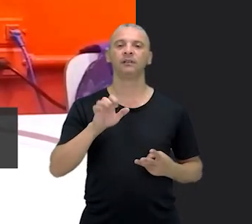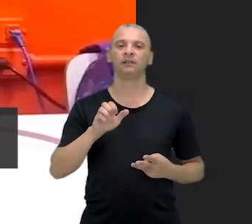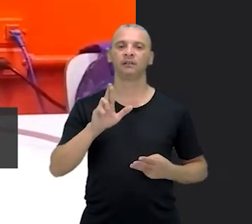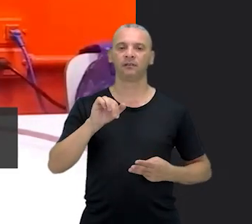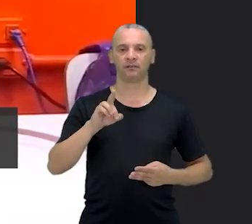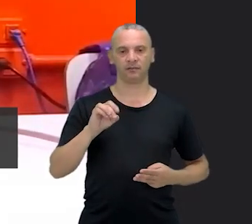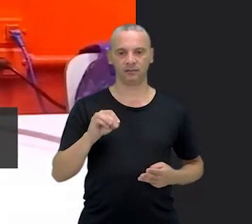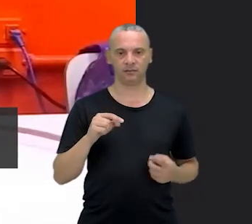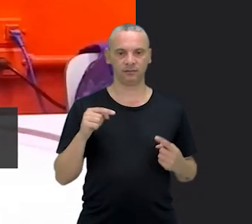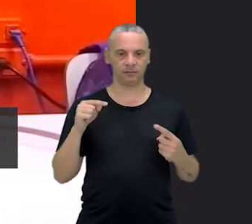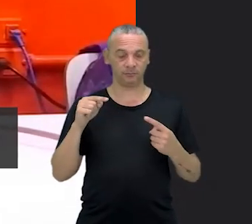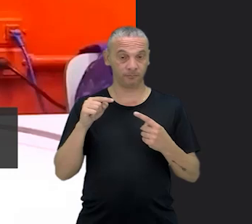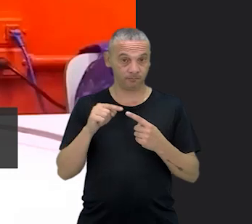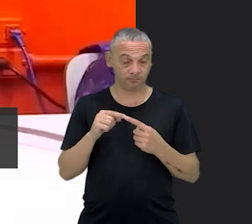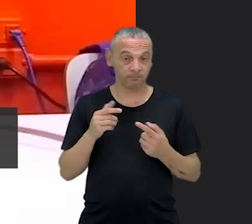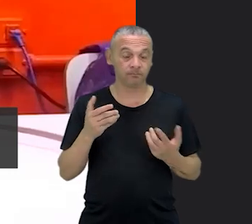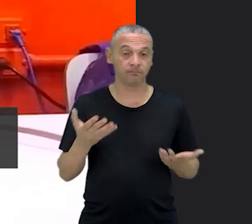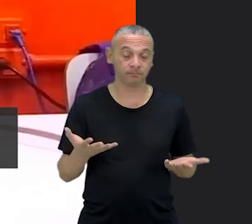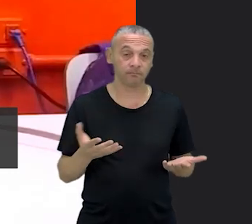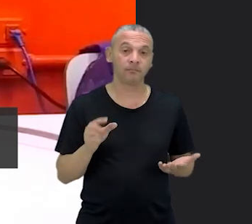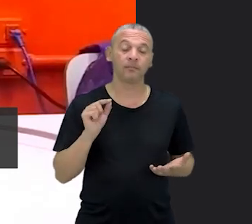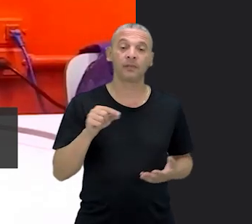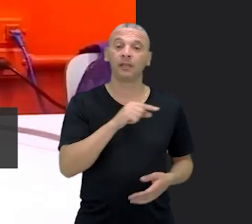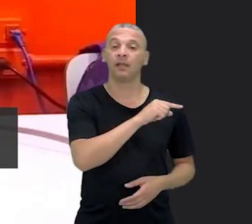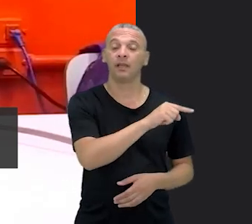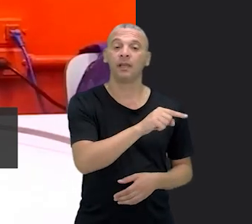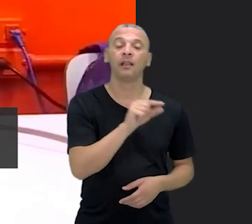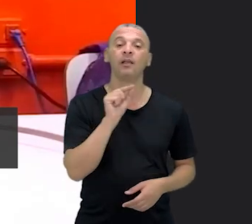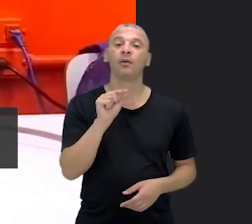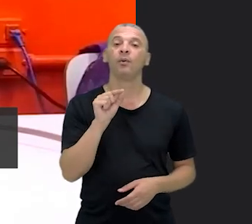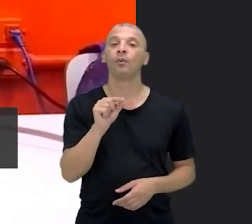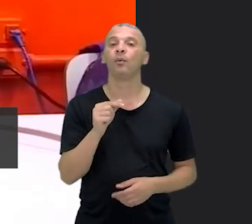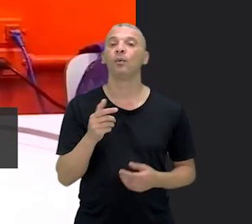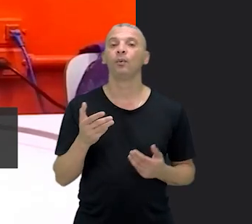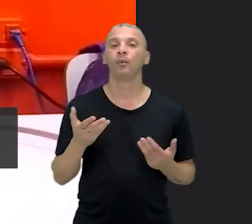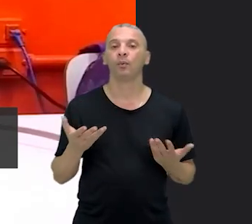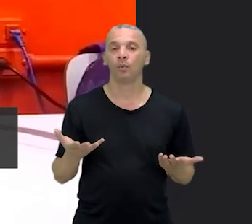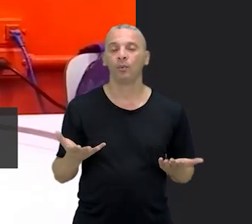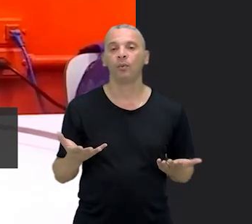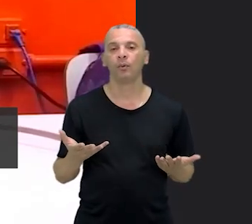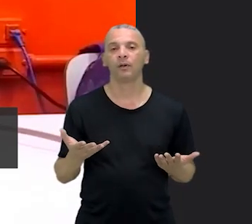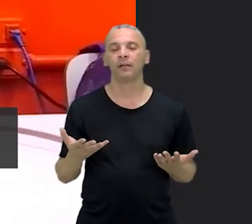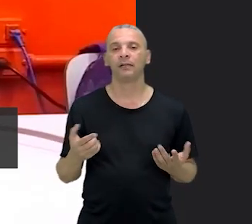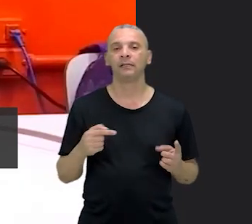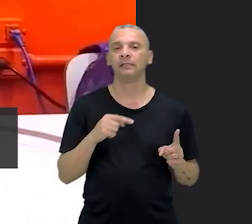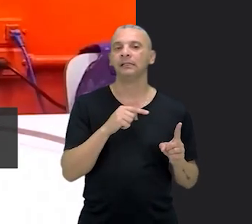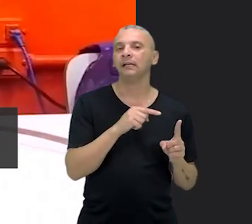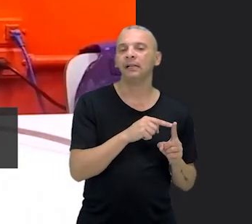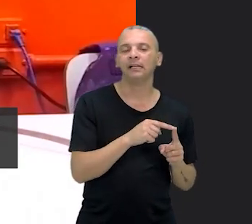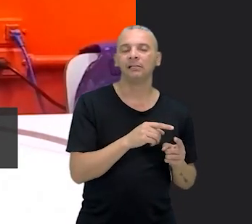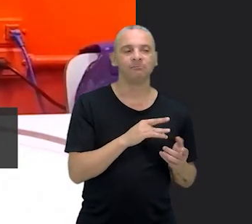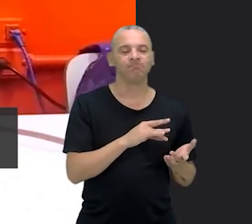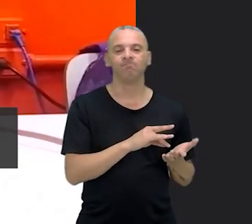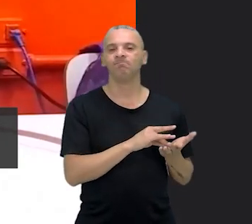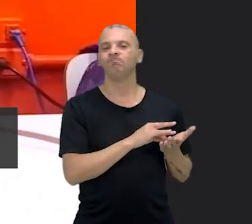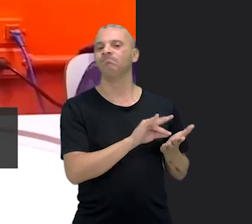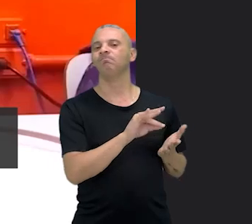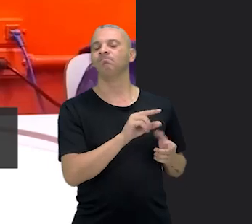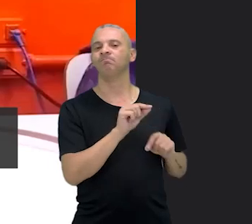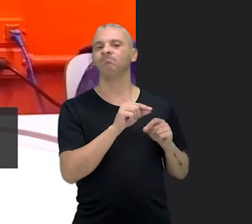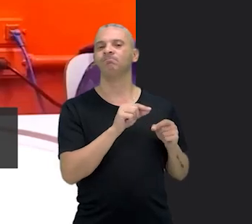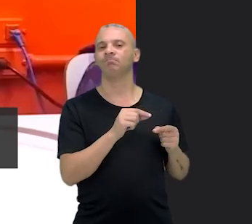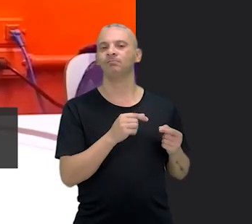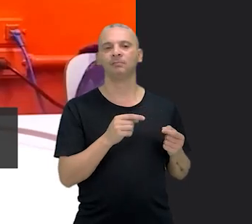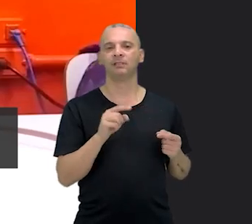dele, gostando do Fernando, ela aquela rejeição. Eu não creio que ela